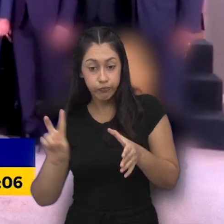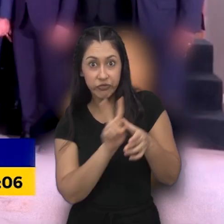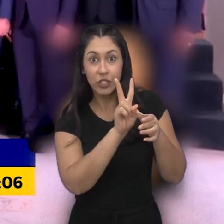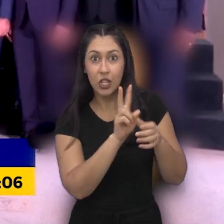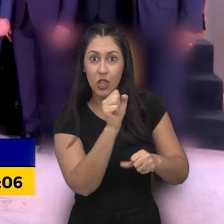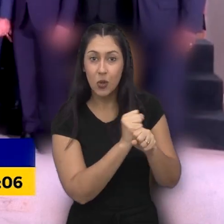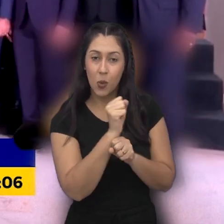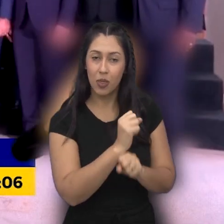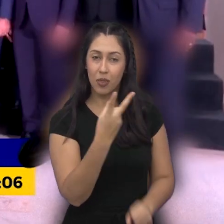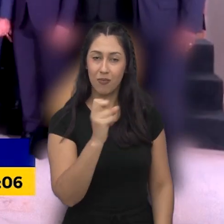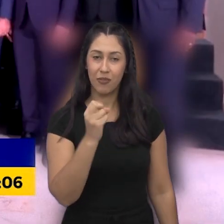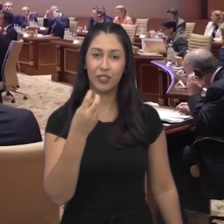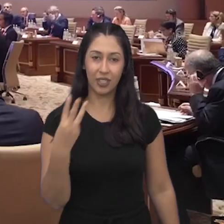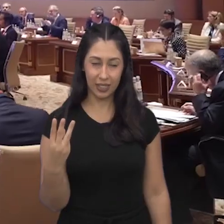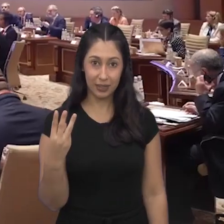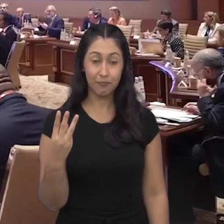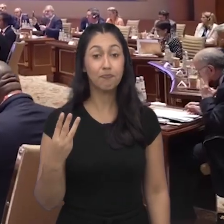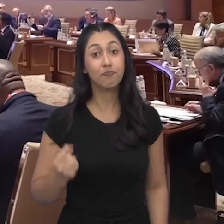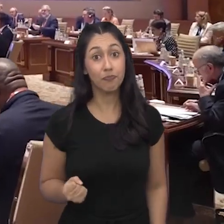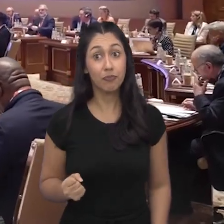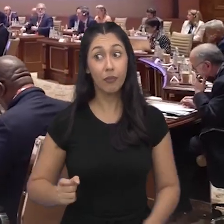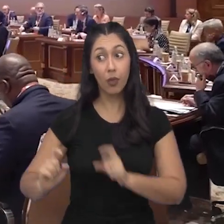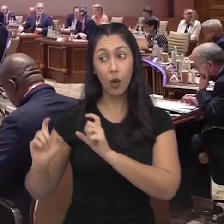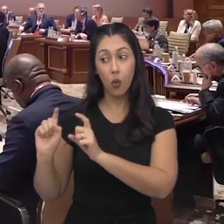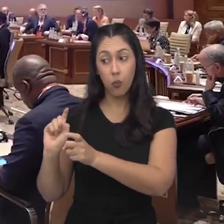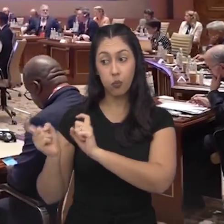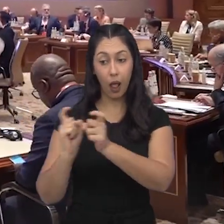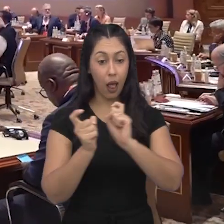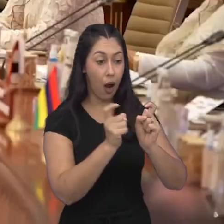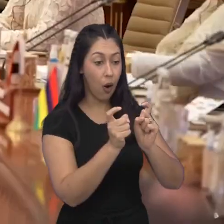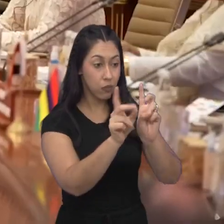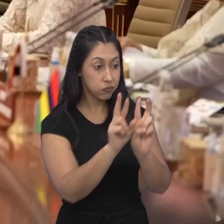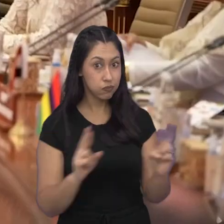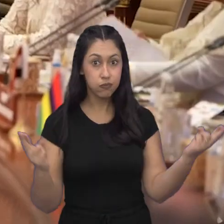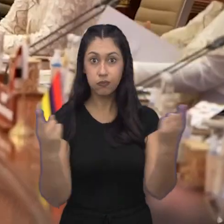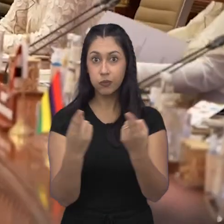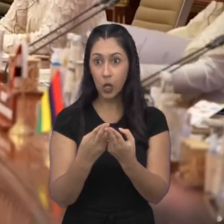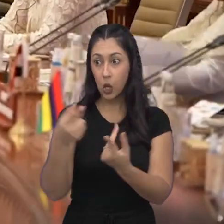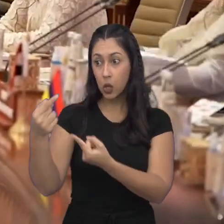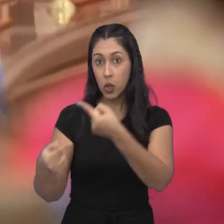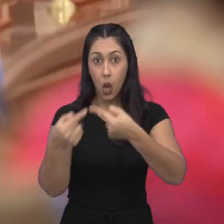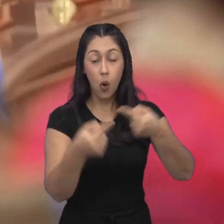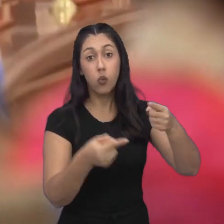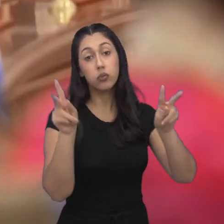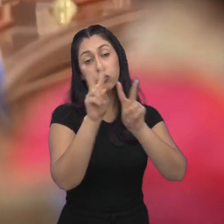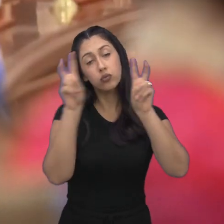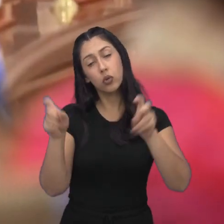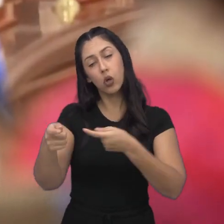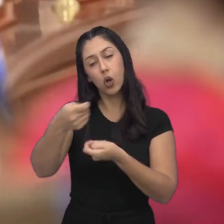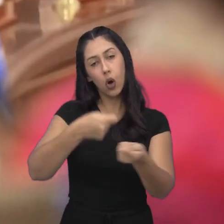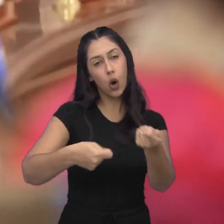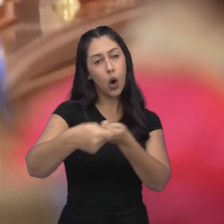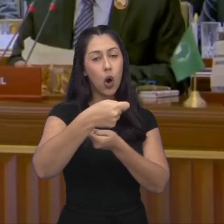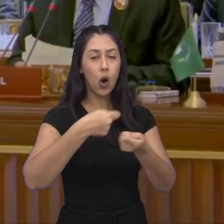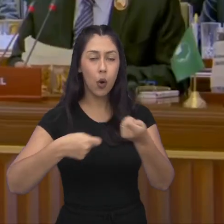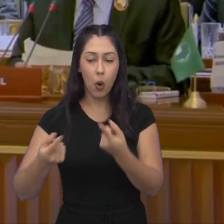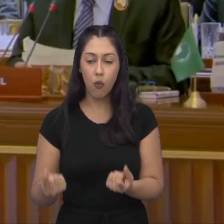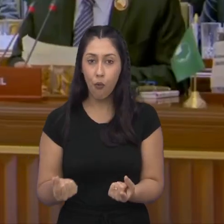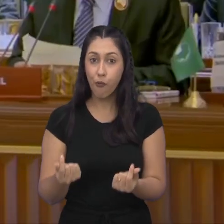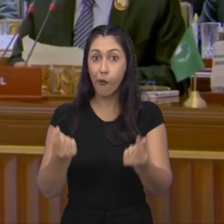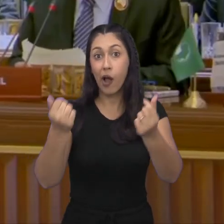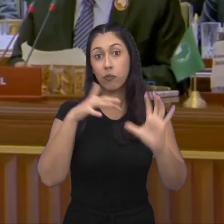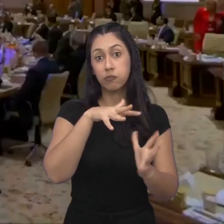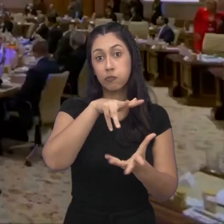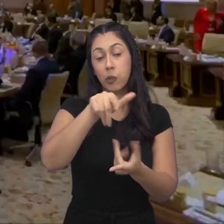G20 em 2023. Reunidos, esses países discutem questões econômicas e financeiras globais, além